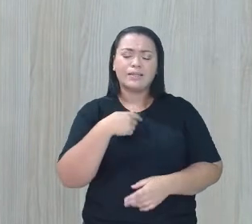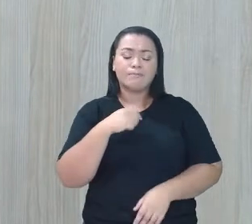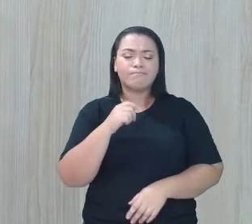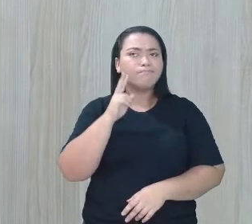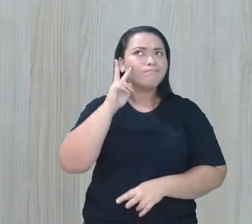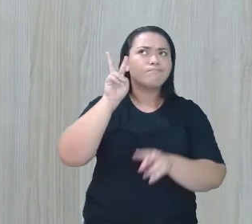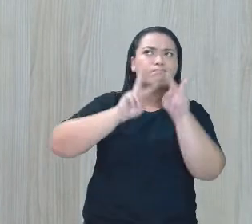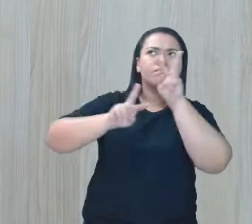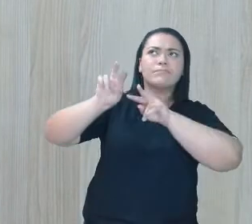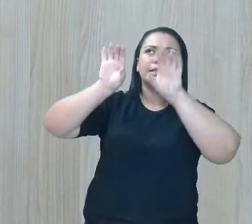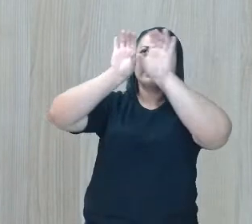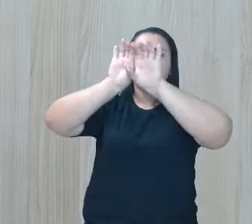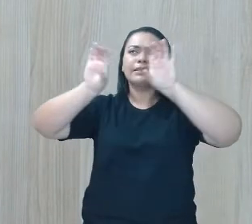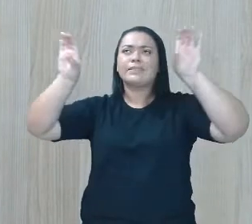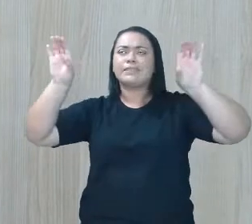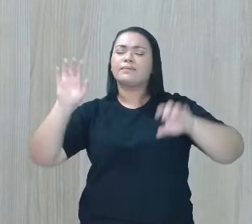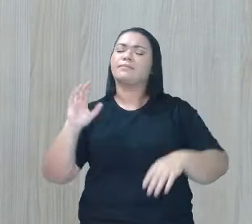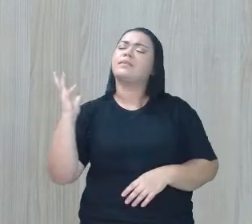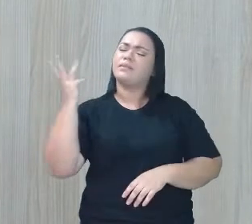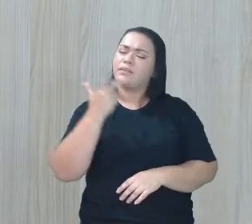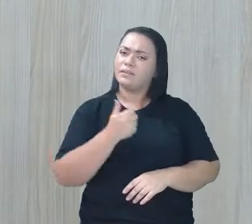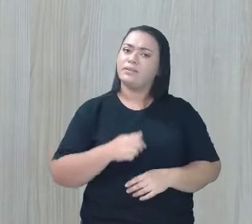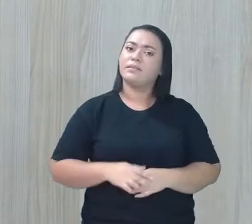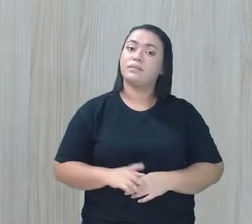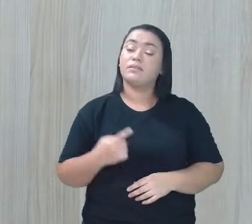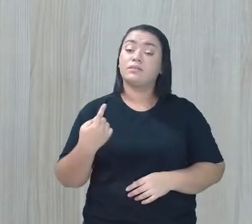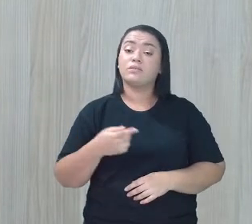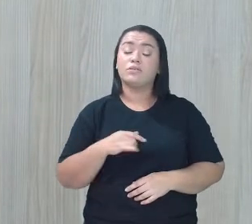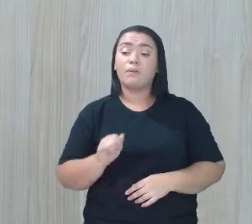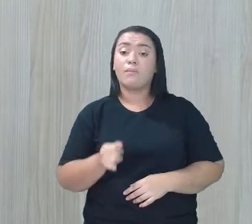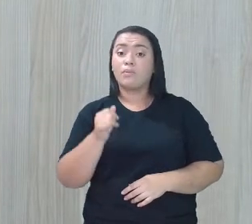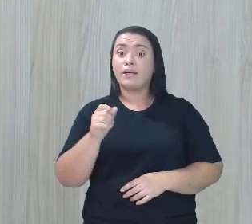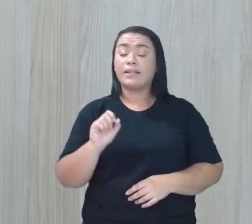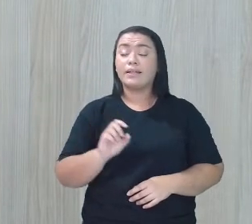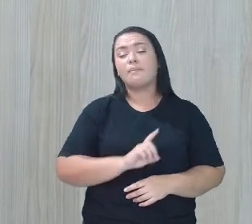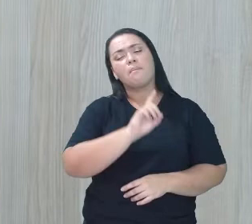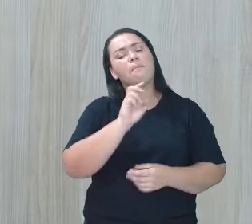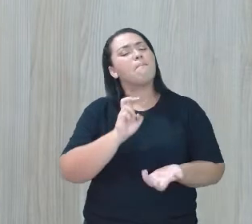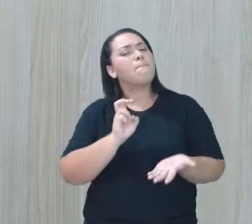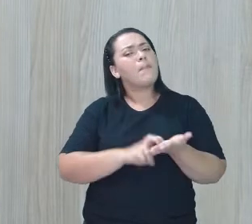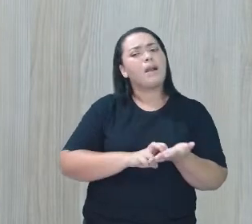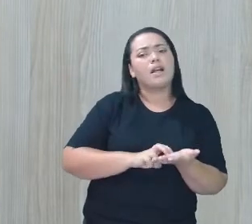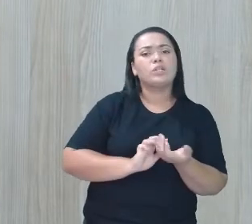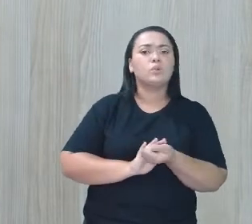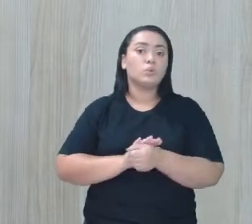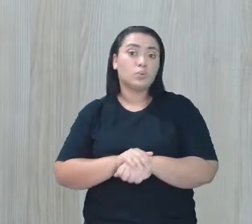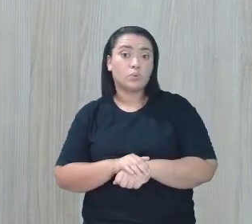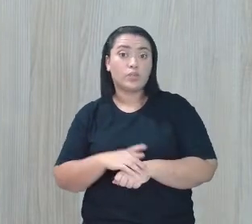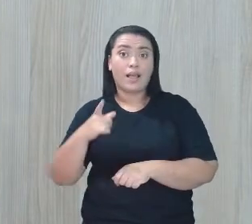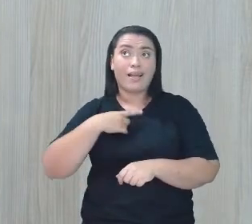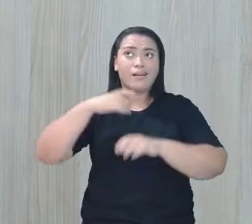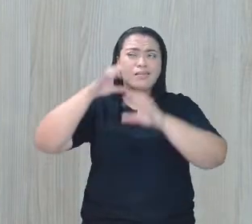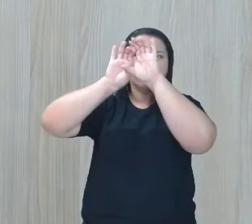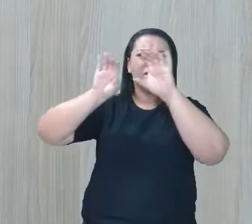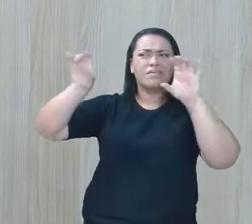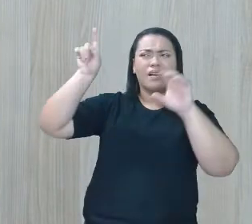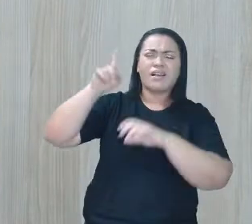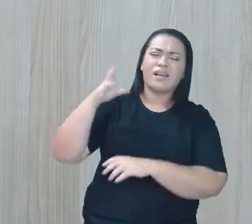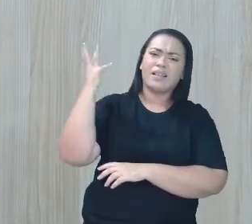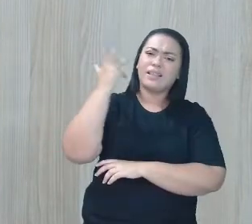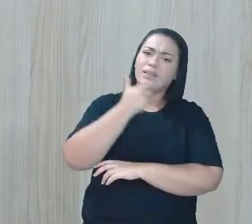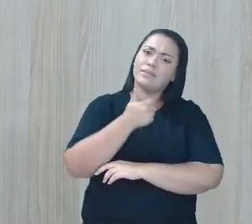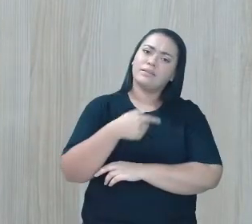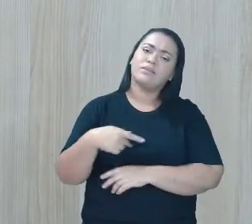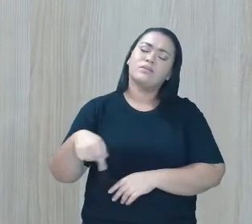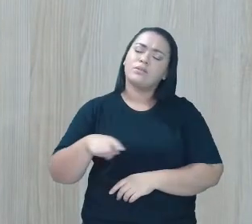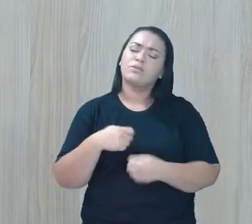para observar o céu, quando tivermos a oportunidade, tanto do dia como da noite. Às vezes temos esse céu tão lindo e não